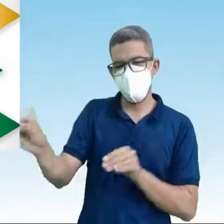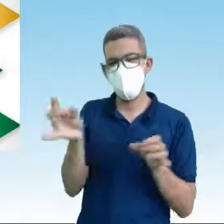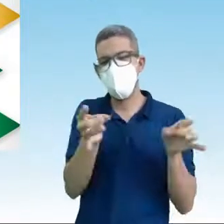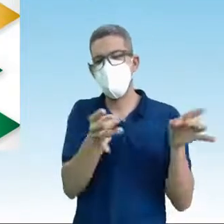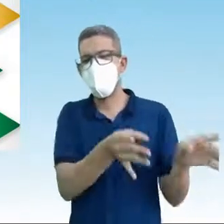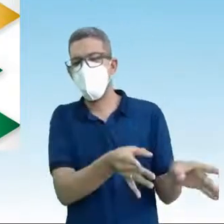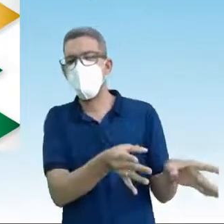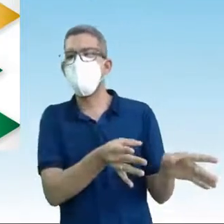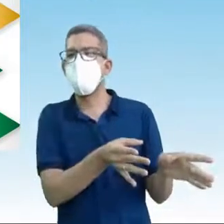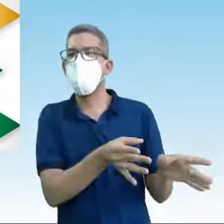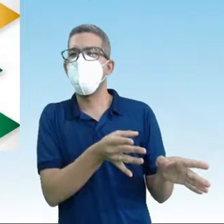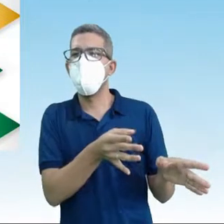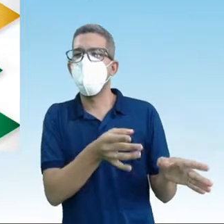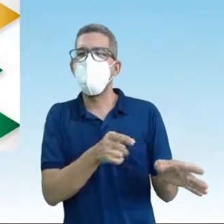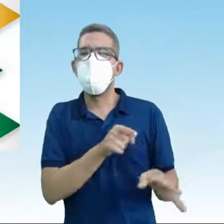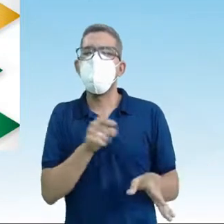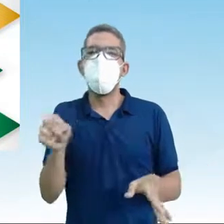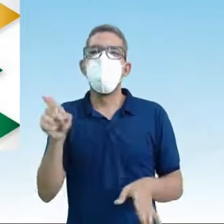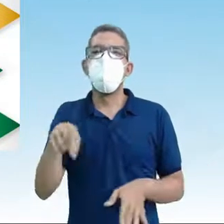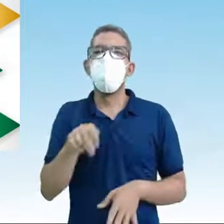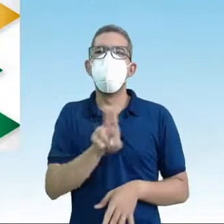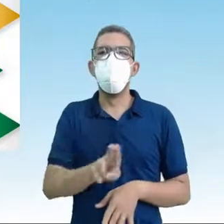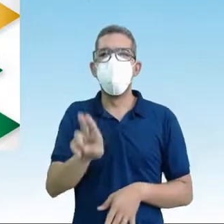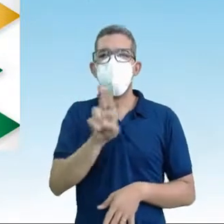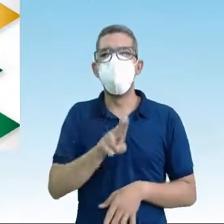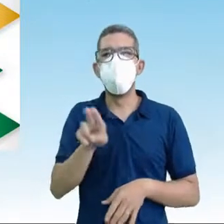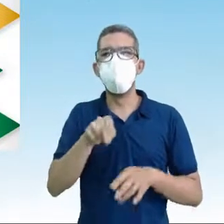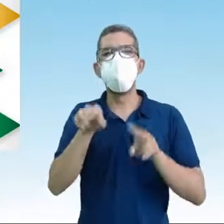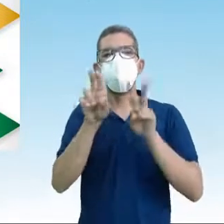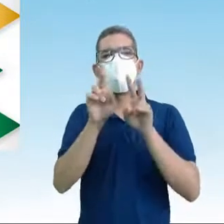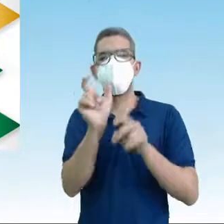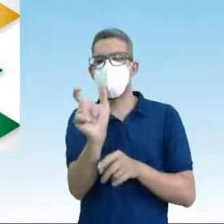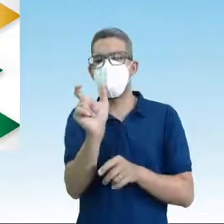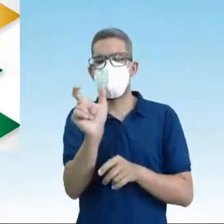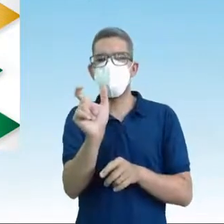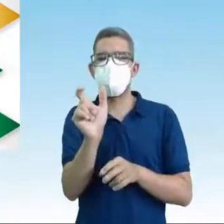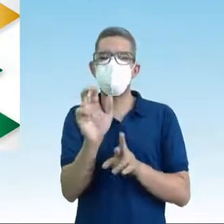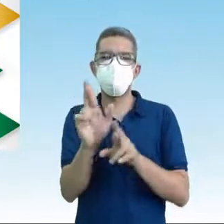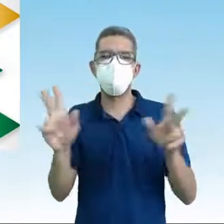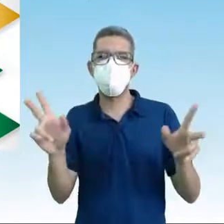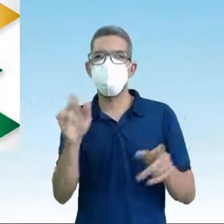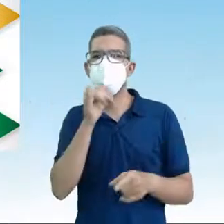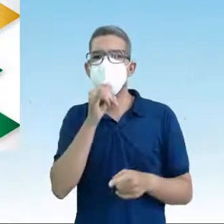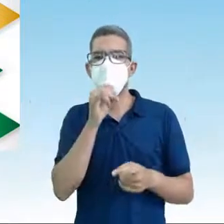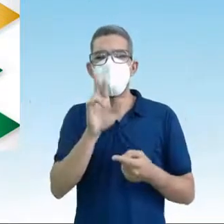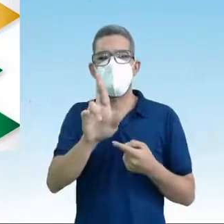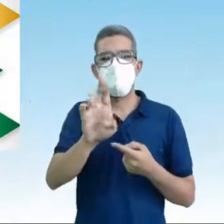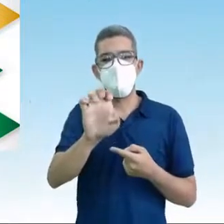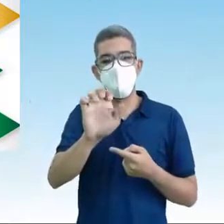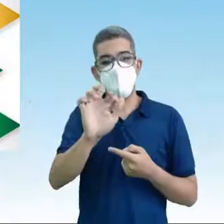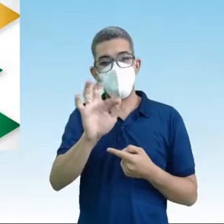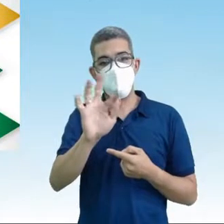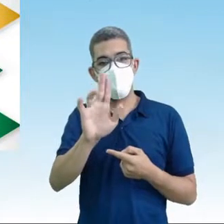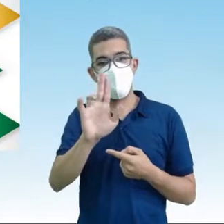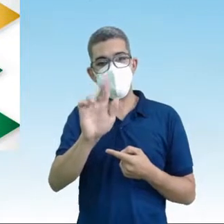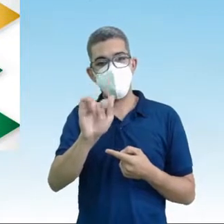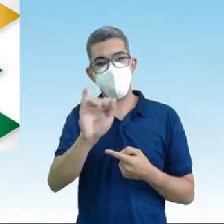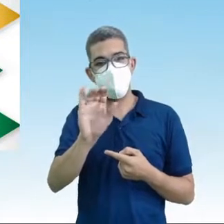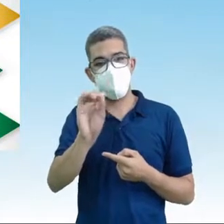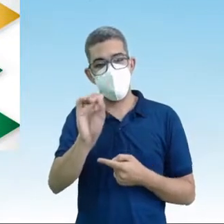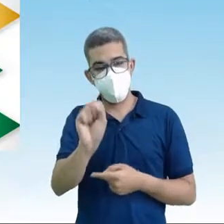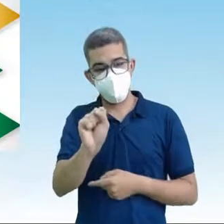em muitos casos são usados termos distintos, como refugiados